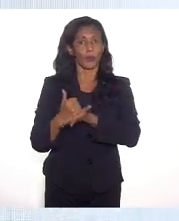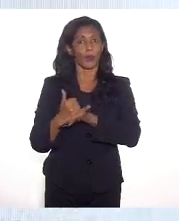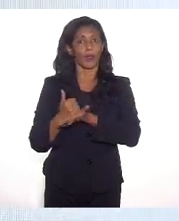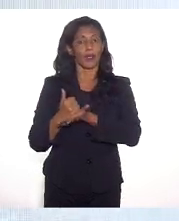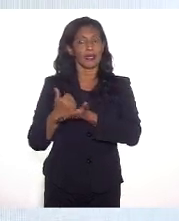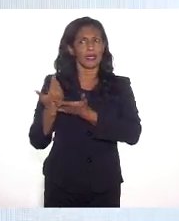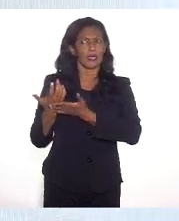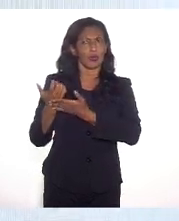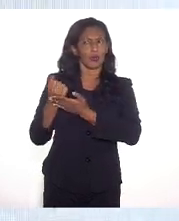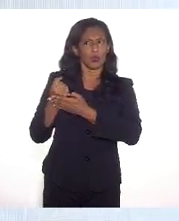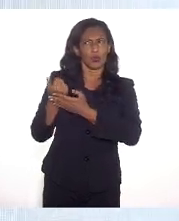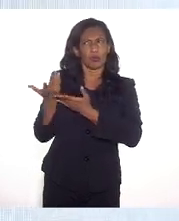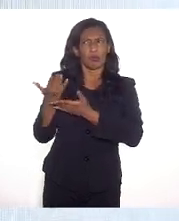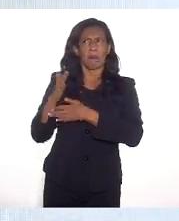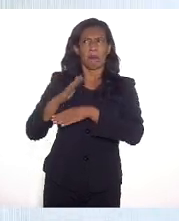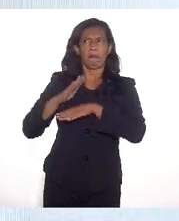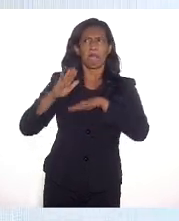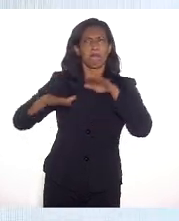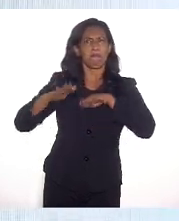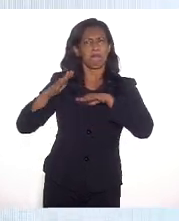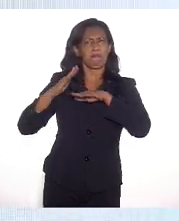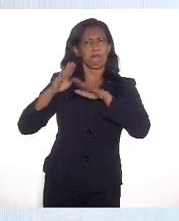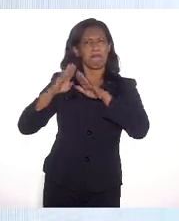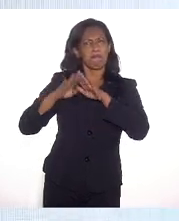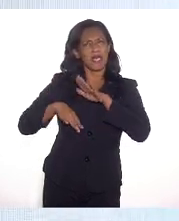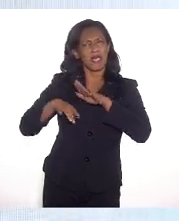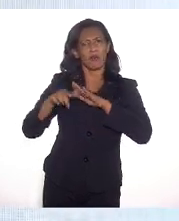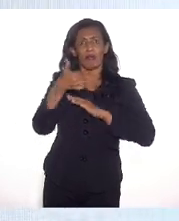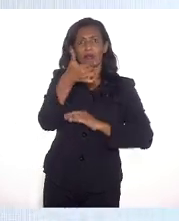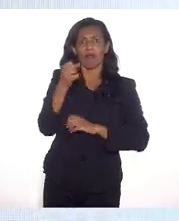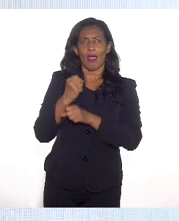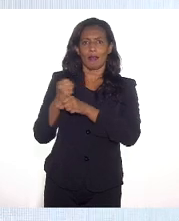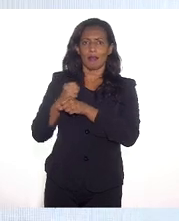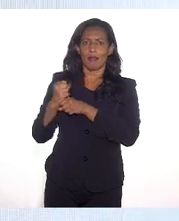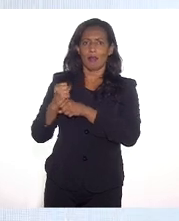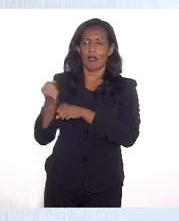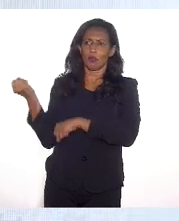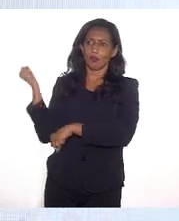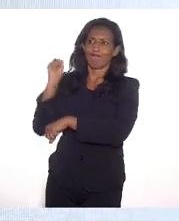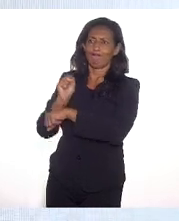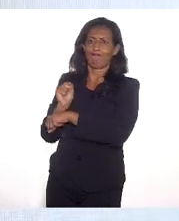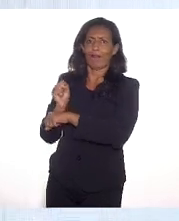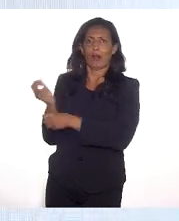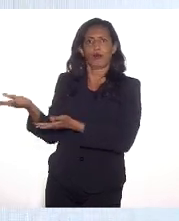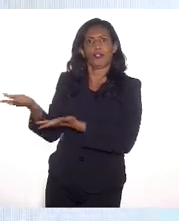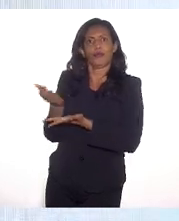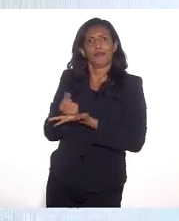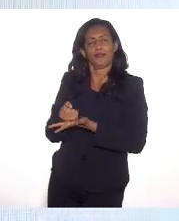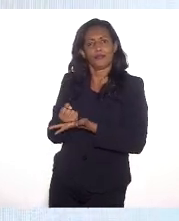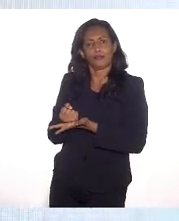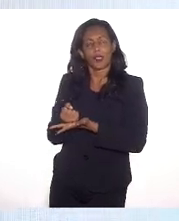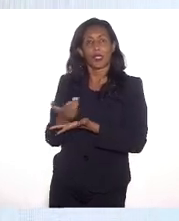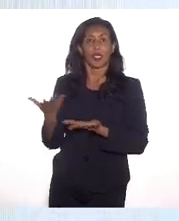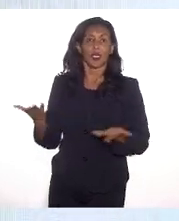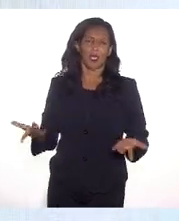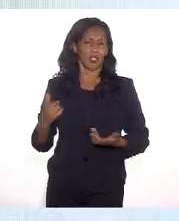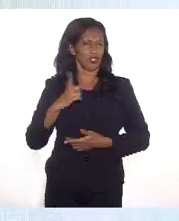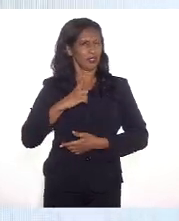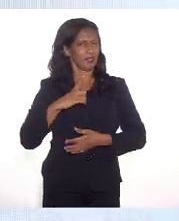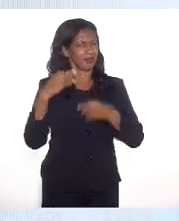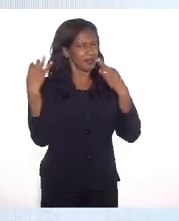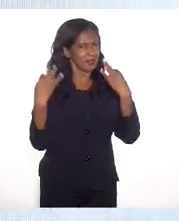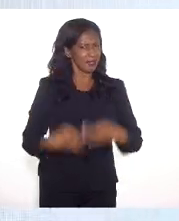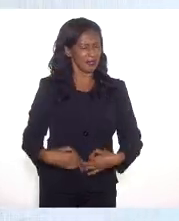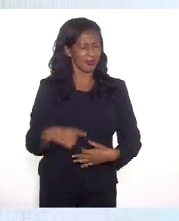longo dos últimos, no mínimo 10 anos, o Estado deixou de receber. E a gente tem certeza, com a relatoria lá do nosso